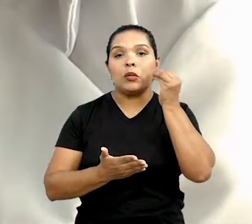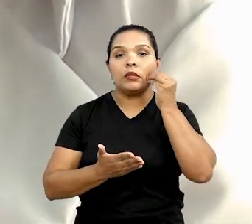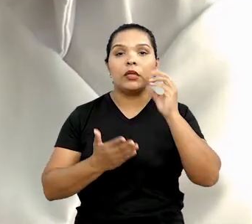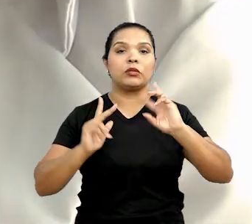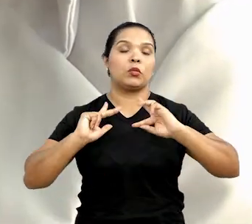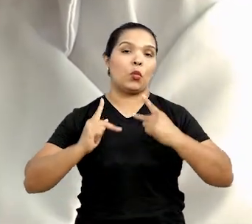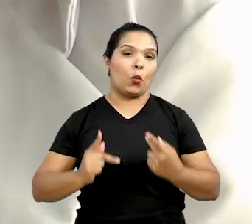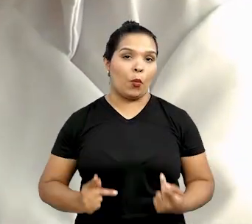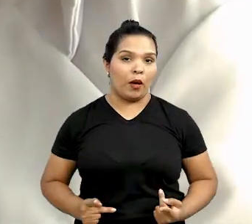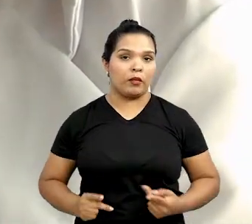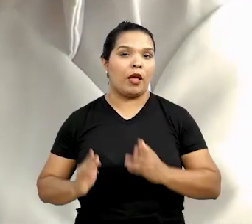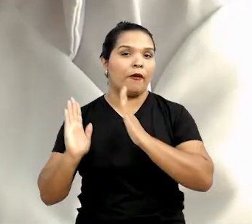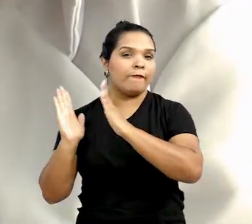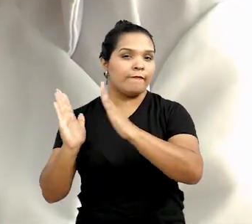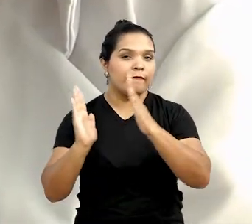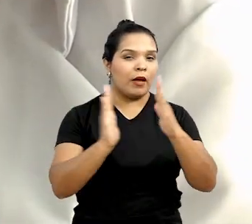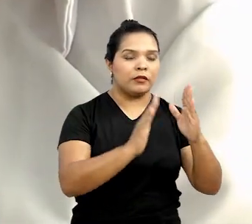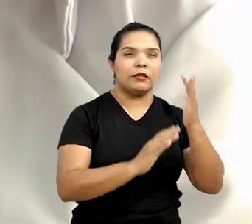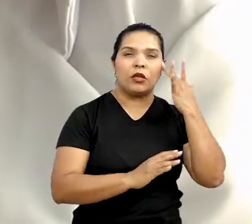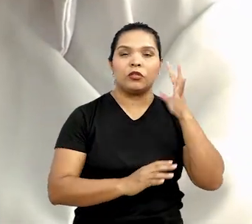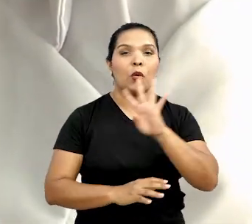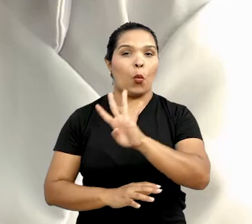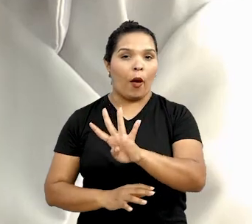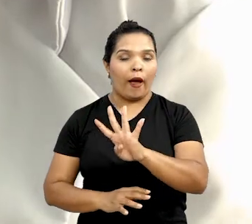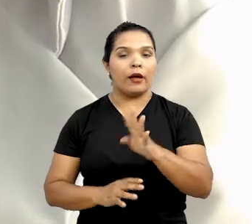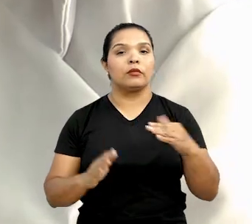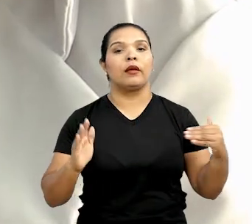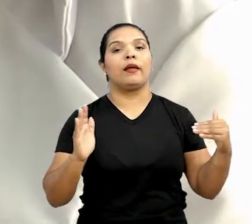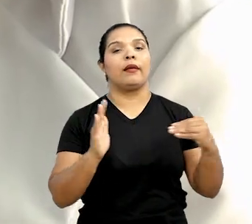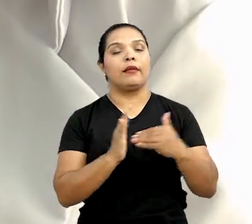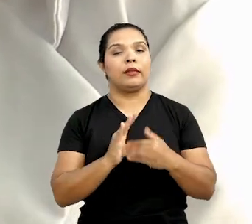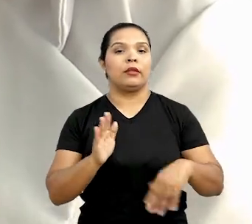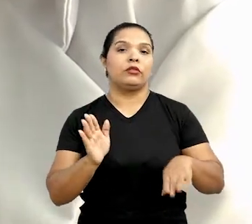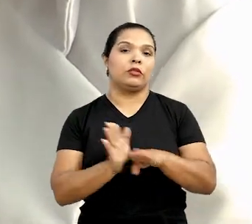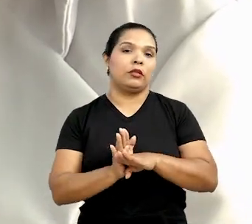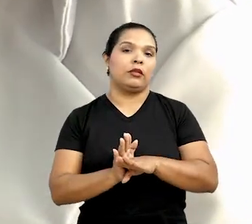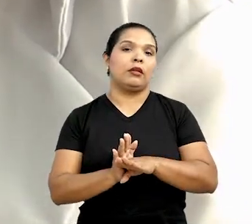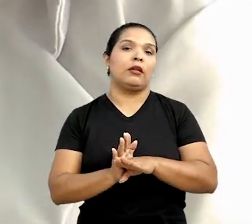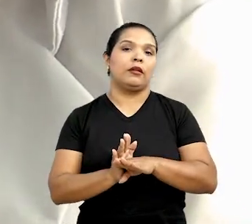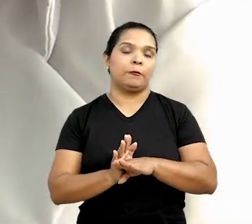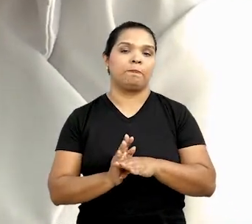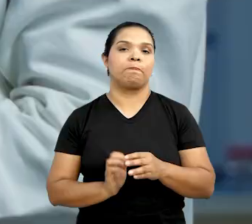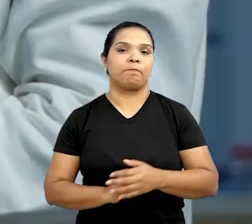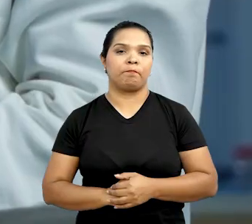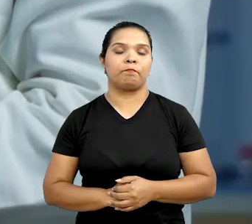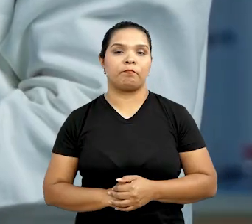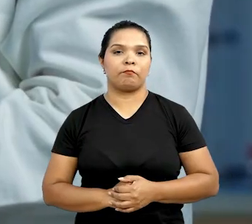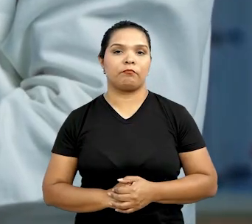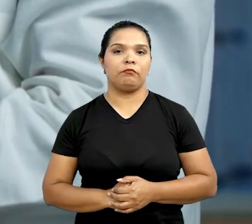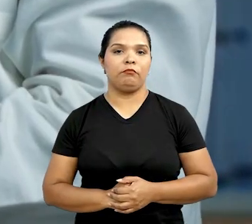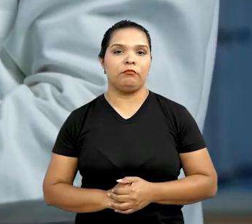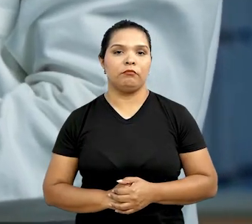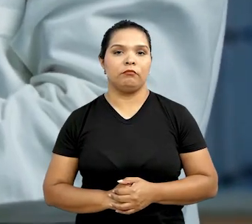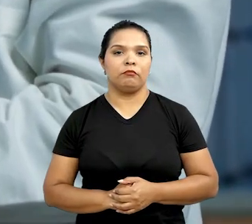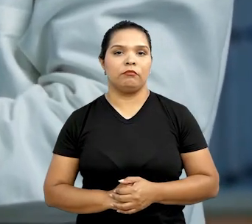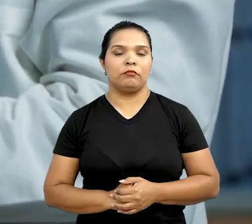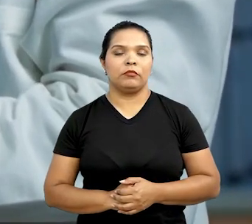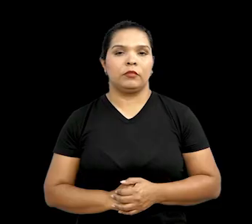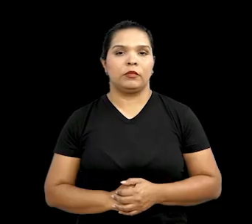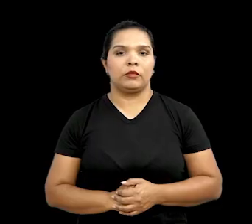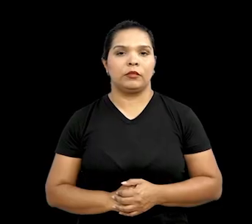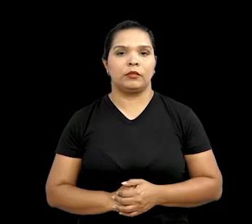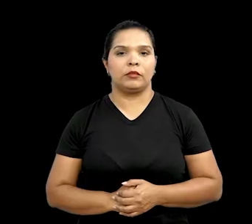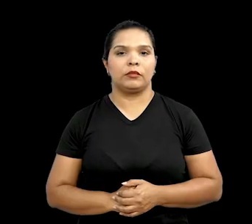aí passa por várias fases, acho que são 4 fases, até chegar a ser uma medicação.